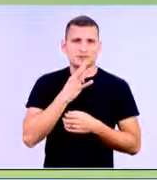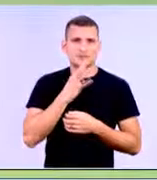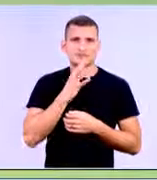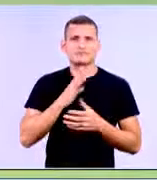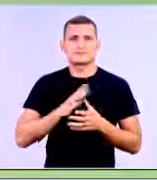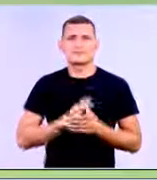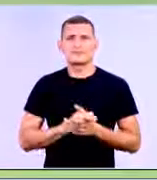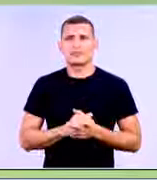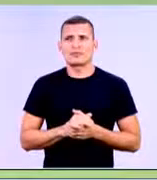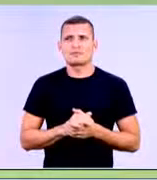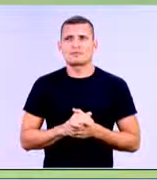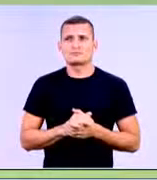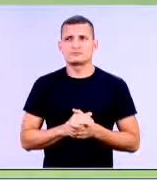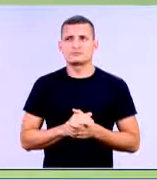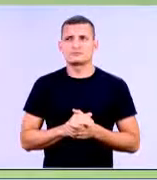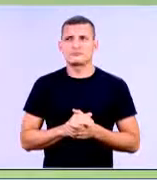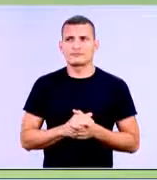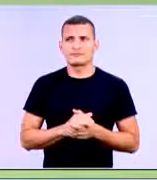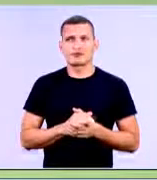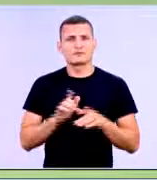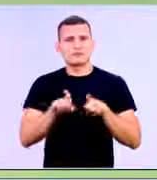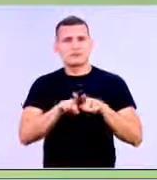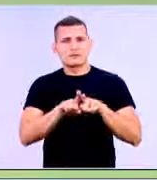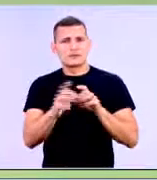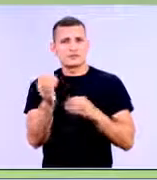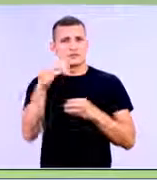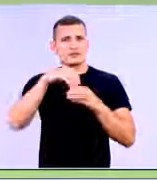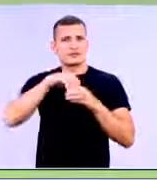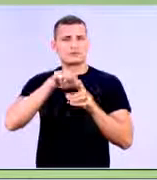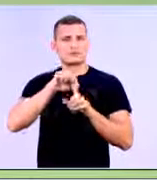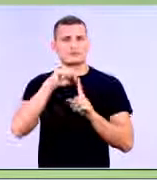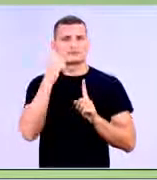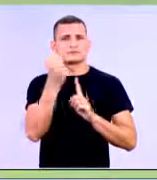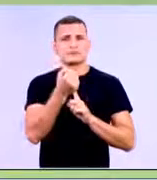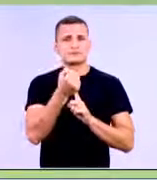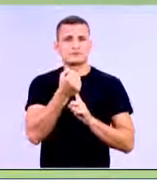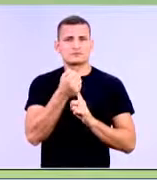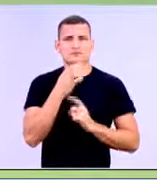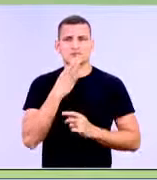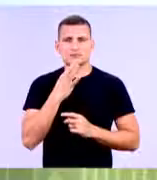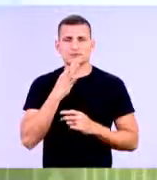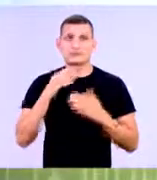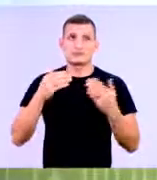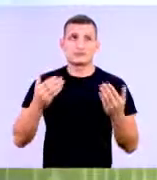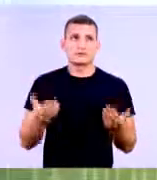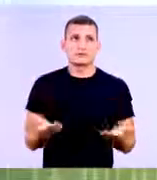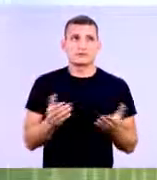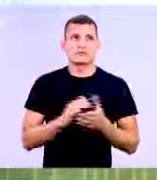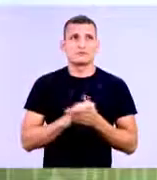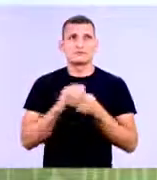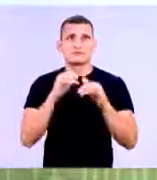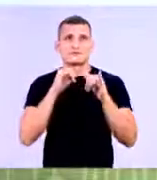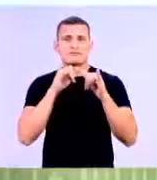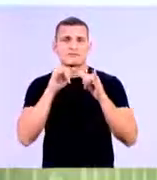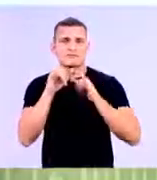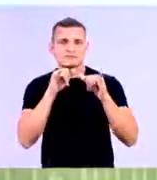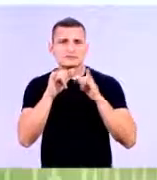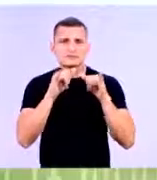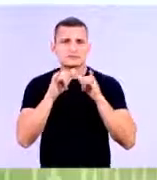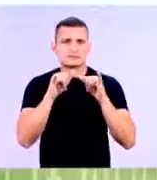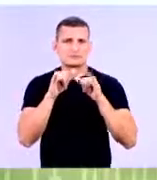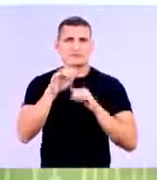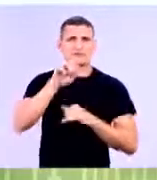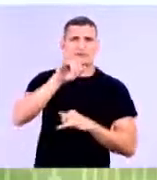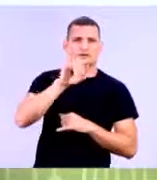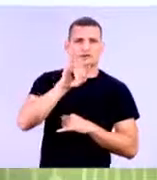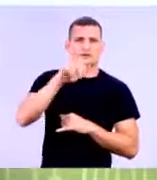estão realizadas nessa sociedade do conhecimento. Então, quando a gente fala assim, informação, hoje, esse